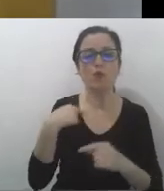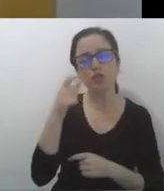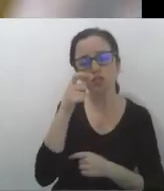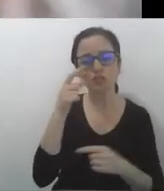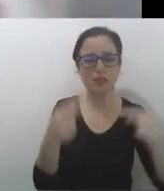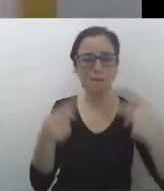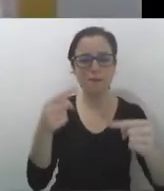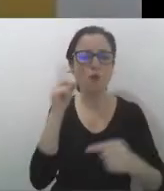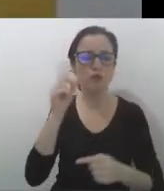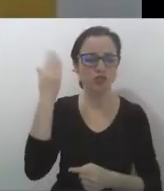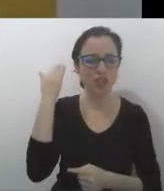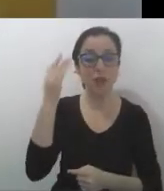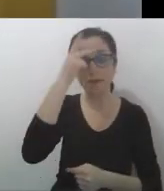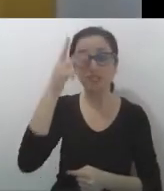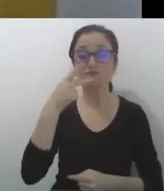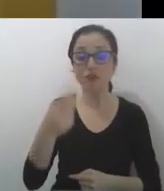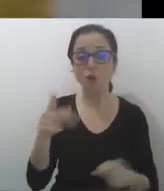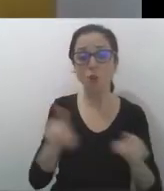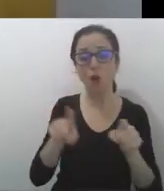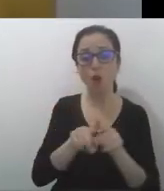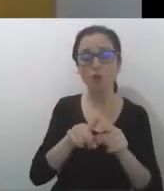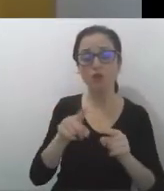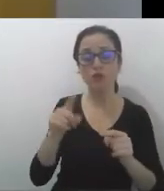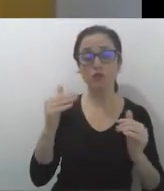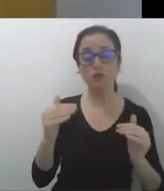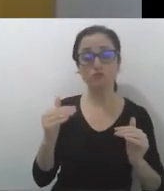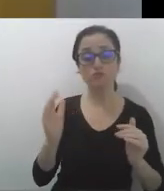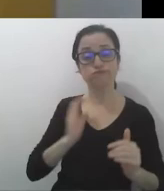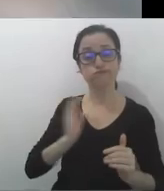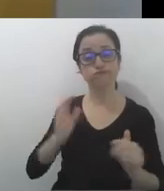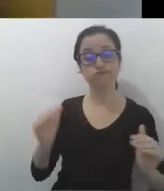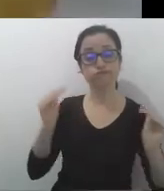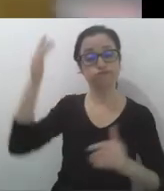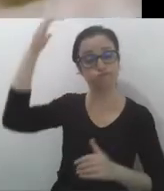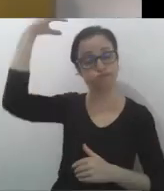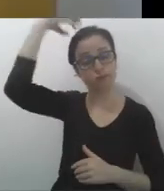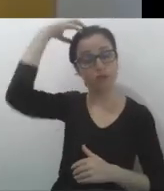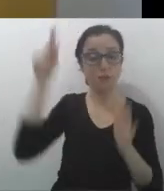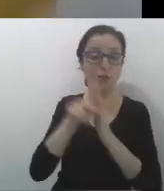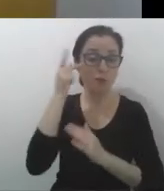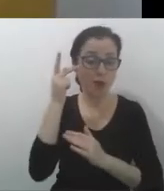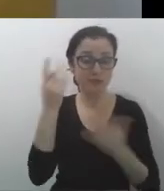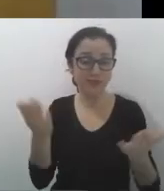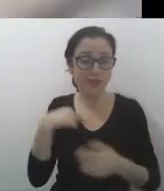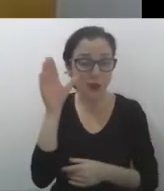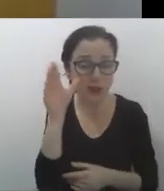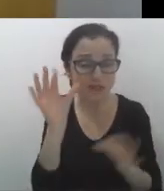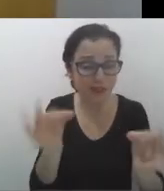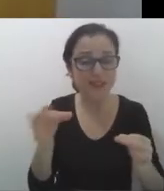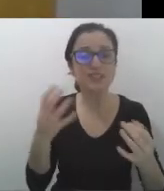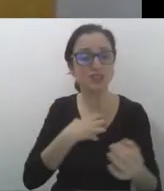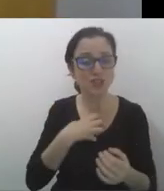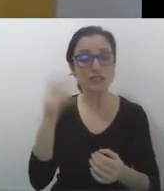que uma pessoa falou do imperialismo paulista. Eu achei curioso isso, né, essa maneira como São